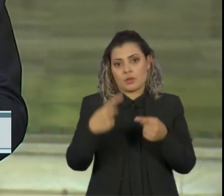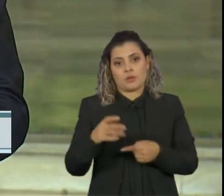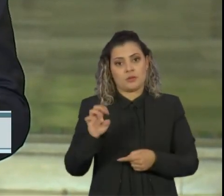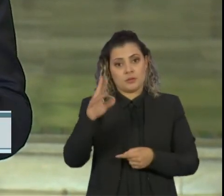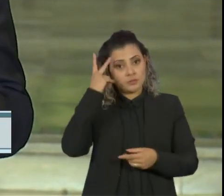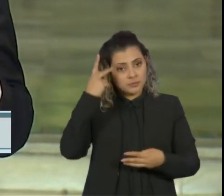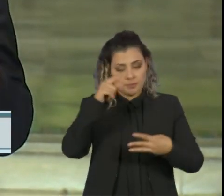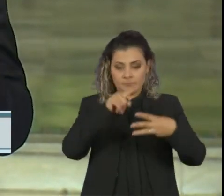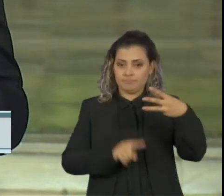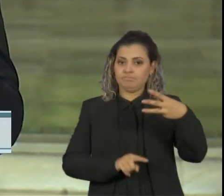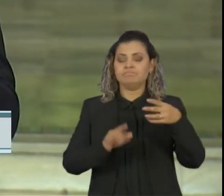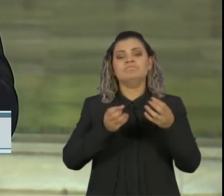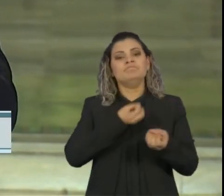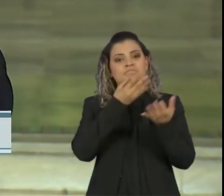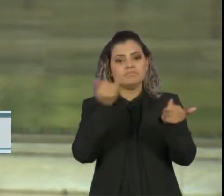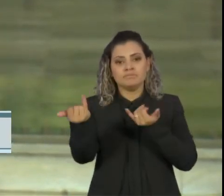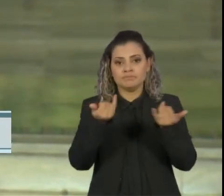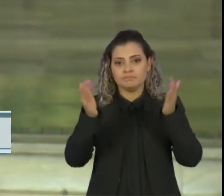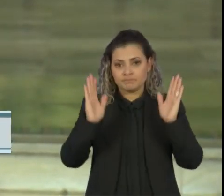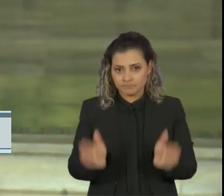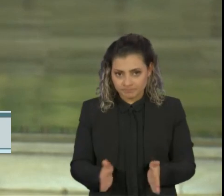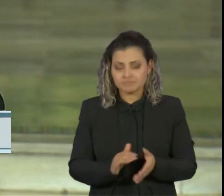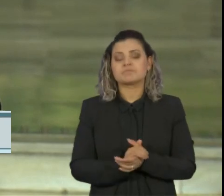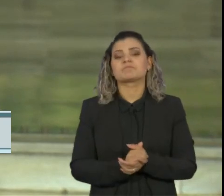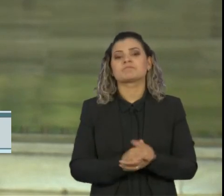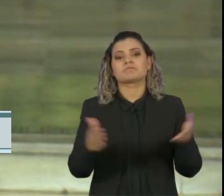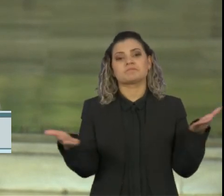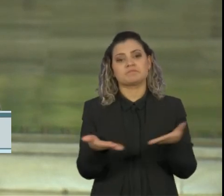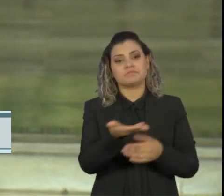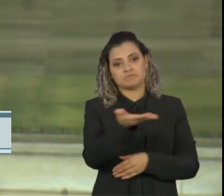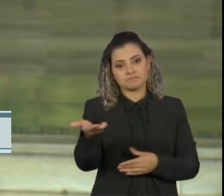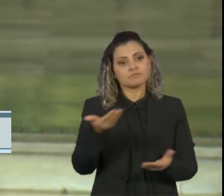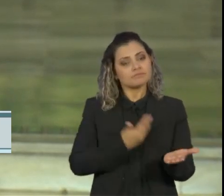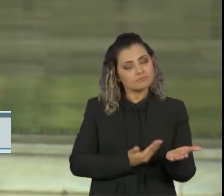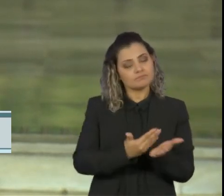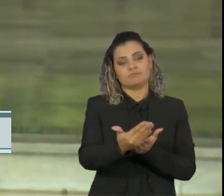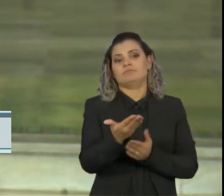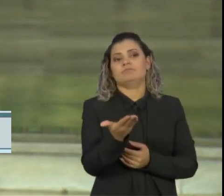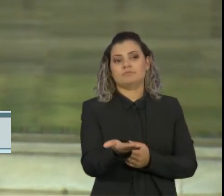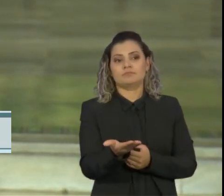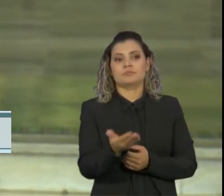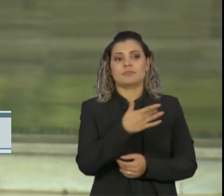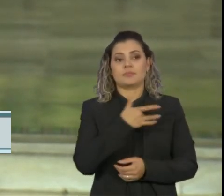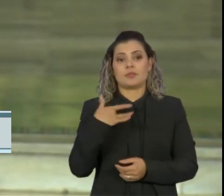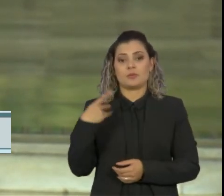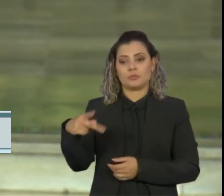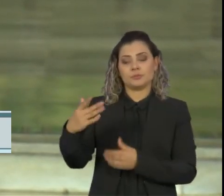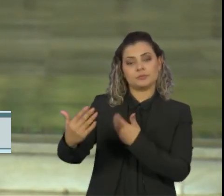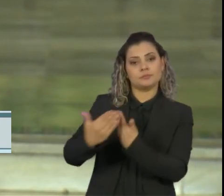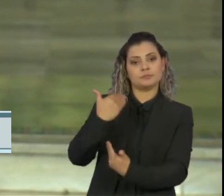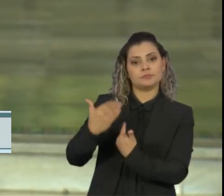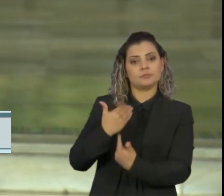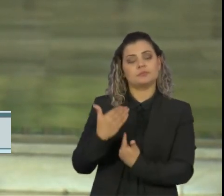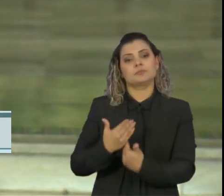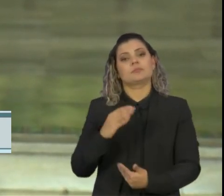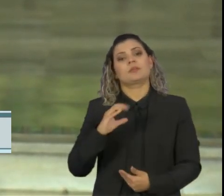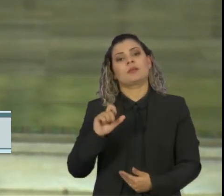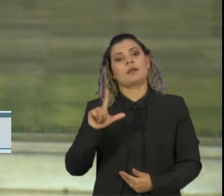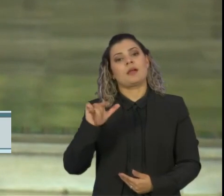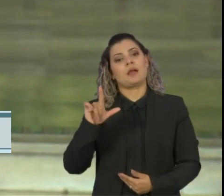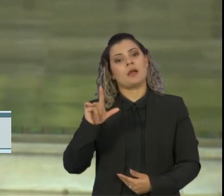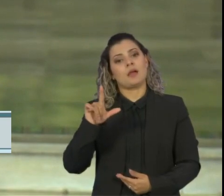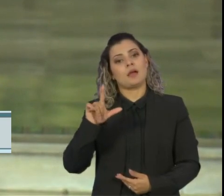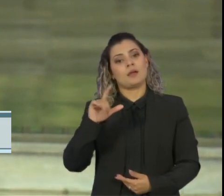as informações e as mensagens, e agora vamos começando pela saúde, com o Dr. Carlos